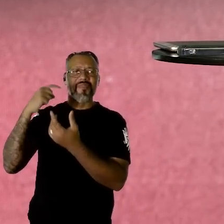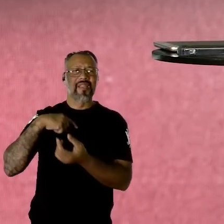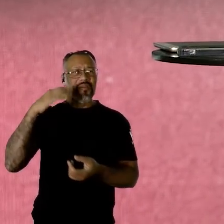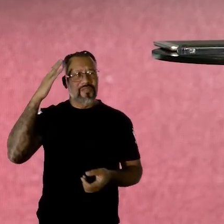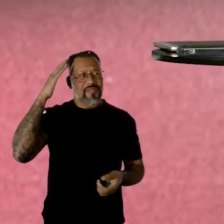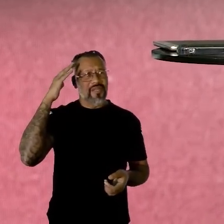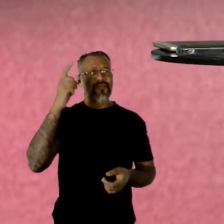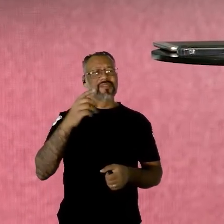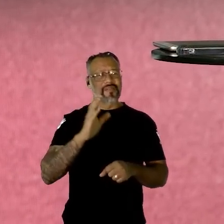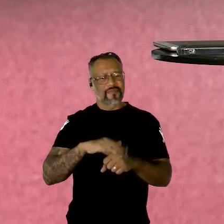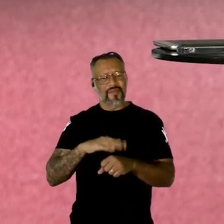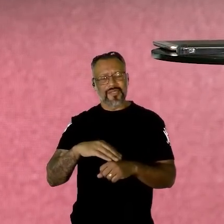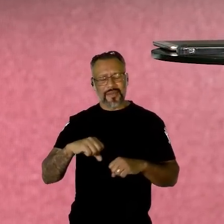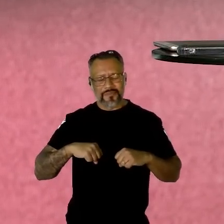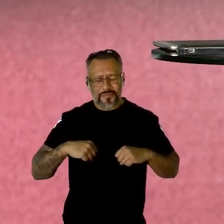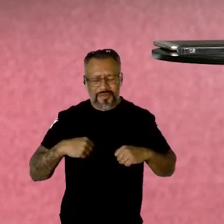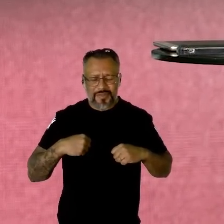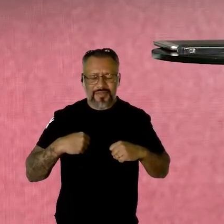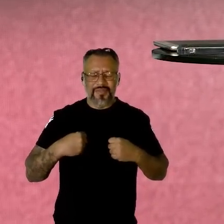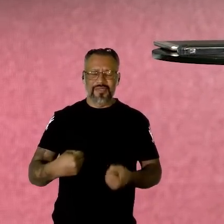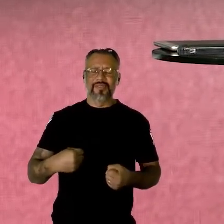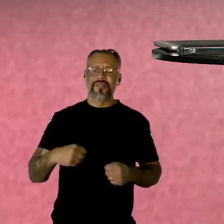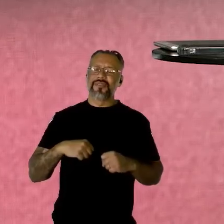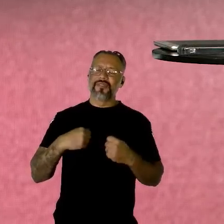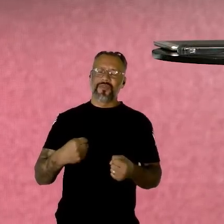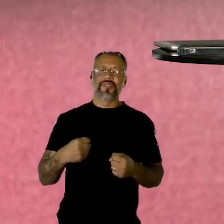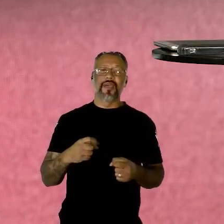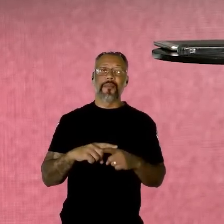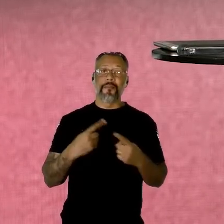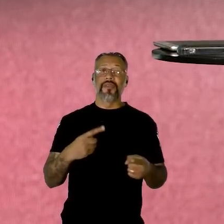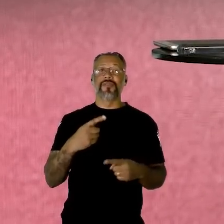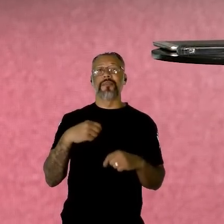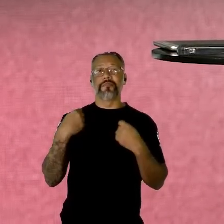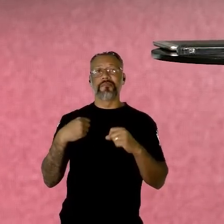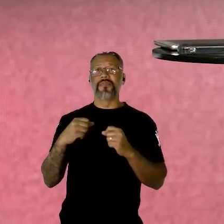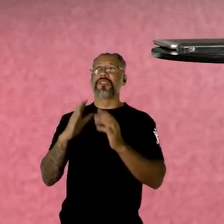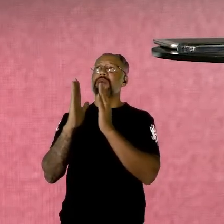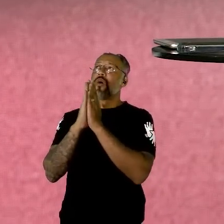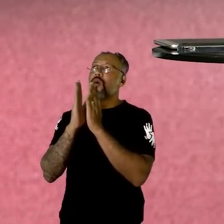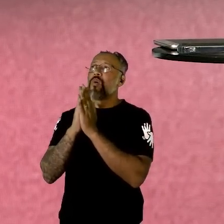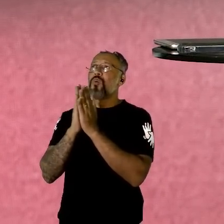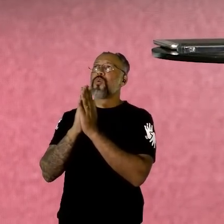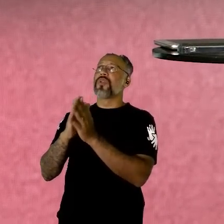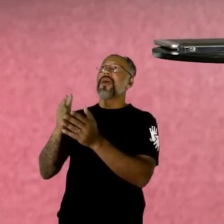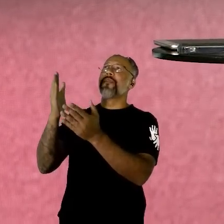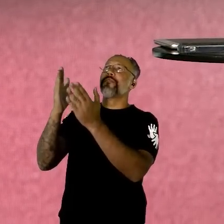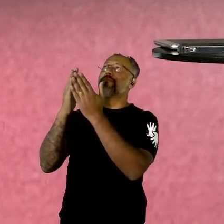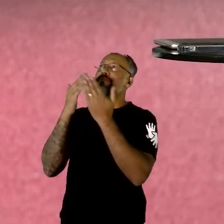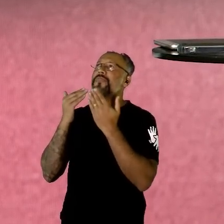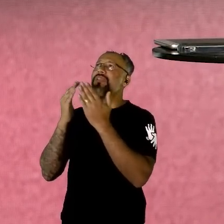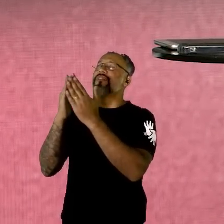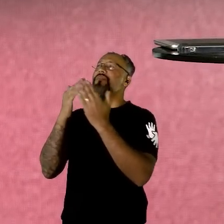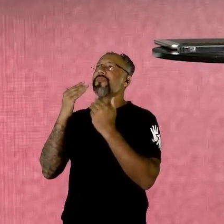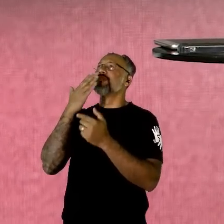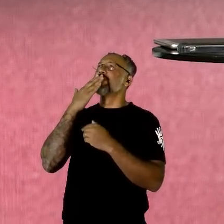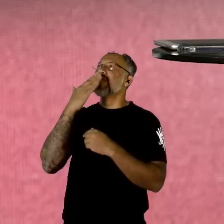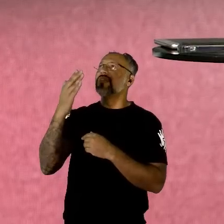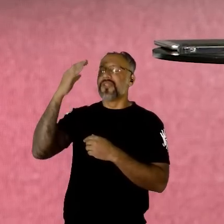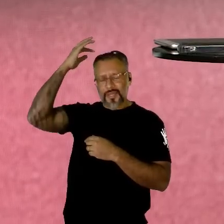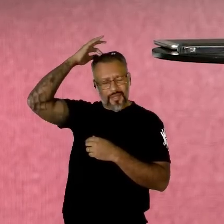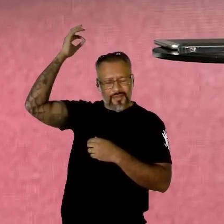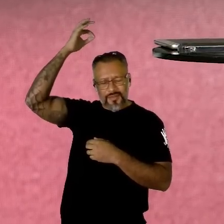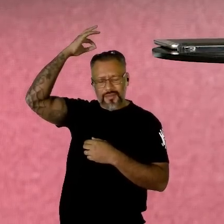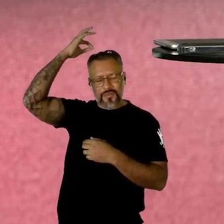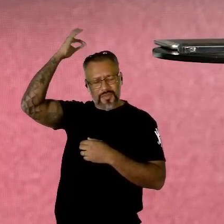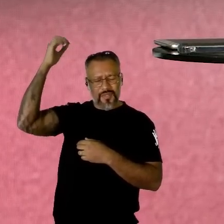tudo eu sei que você tá rigorosamente em ordem Eu sei que você tem se afastado do pecado Eu sei que você tem lutado lutado